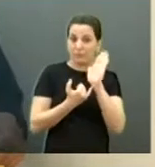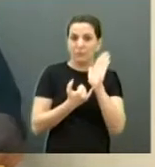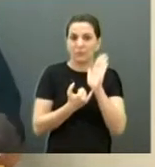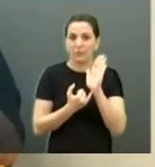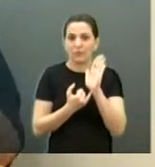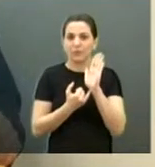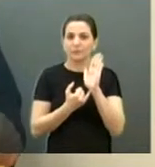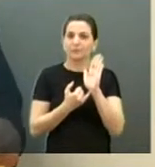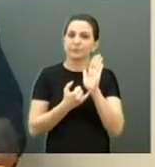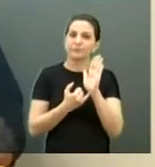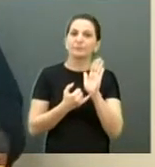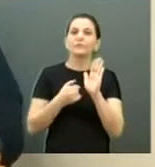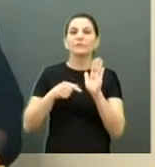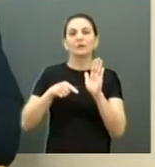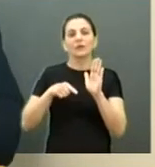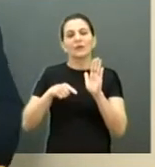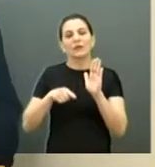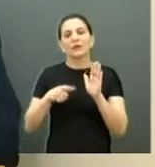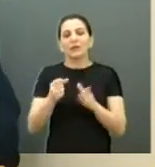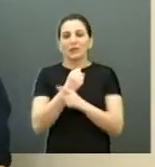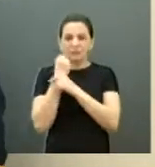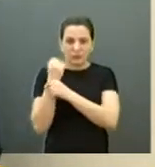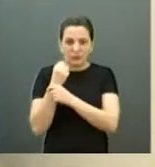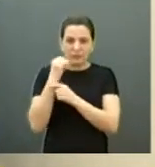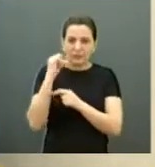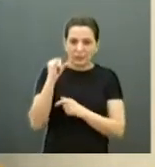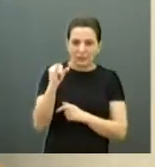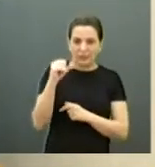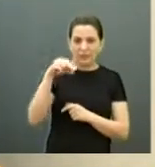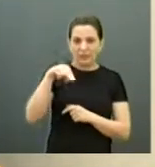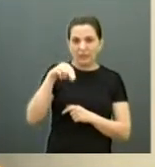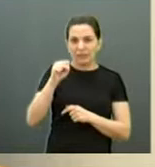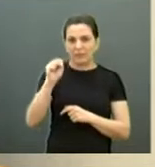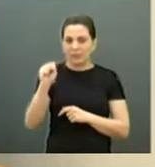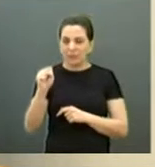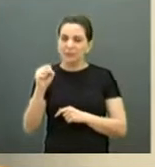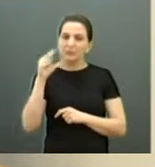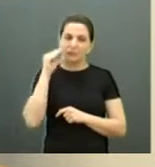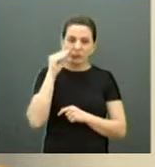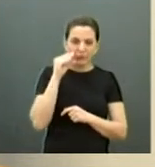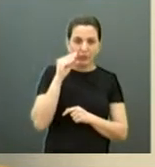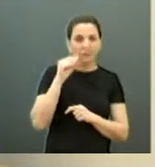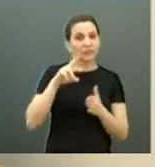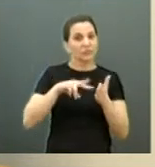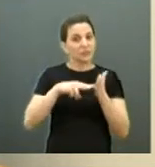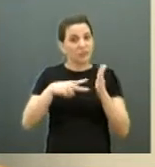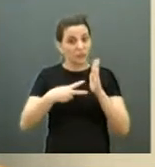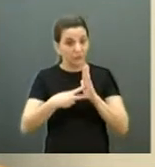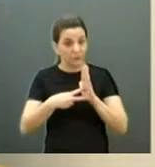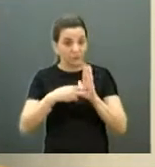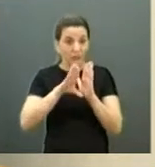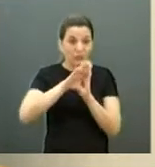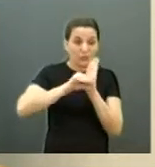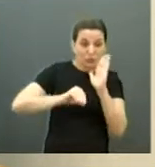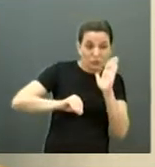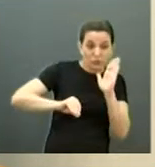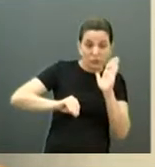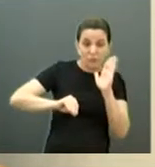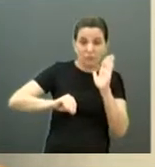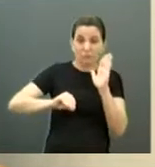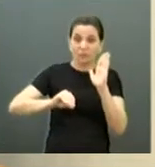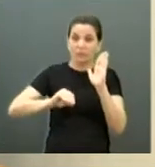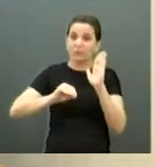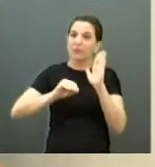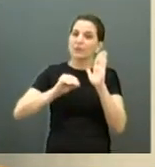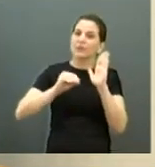fundo de garantia e inss dos empregados o que significa que é descontado do empregado e não está sendo